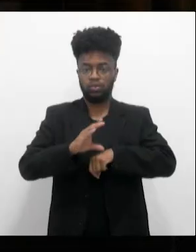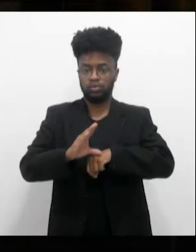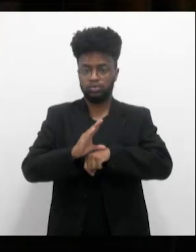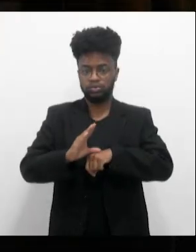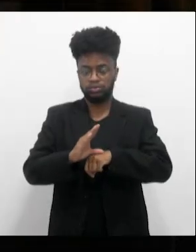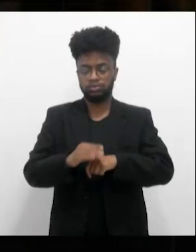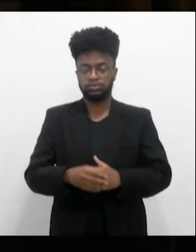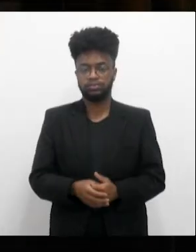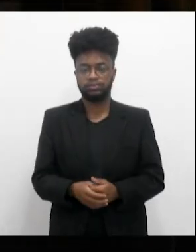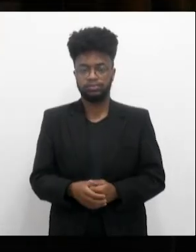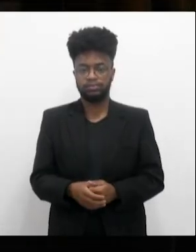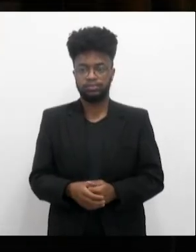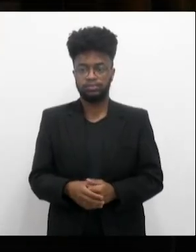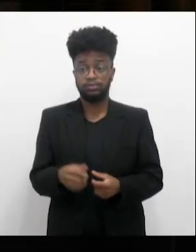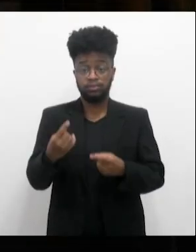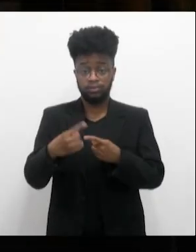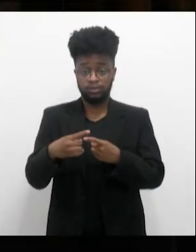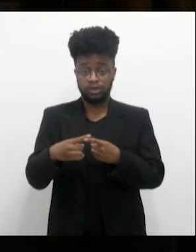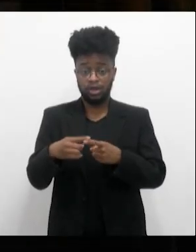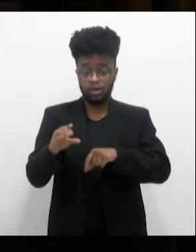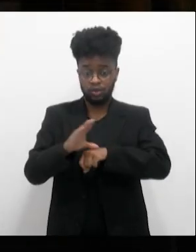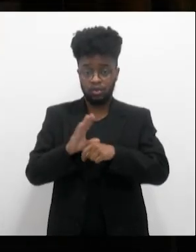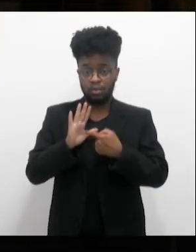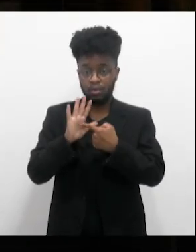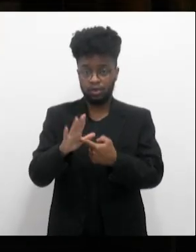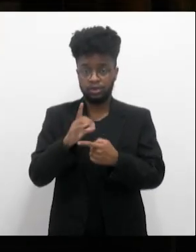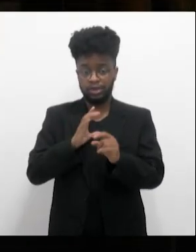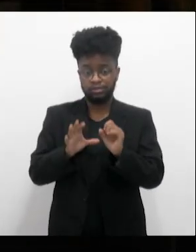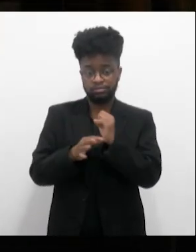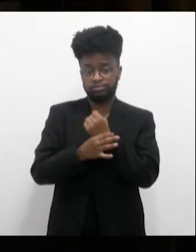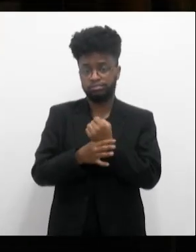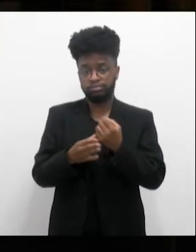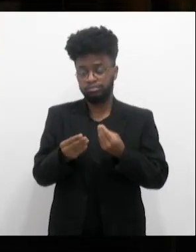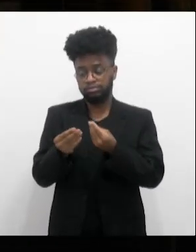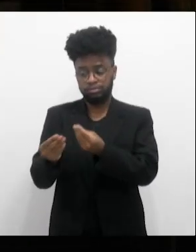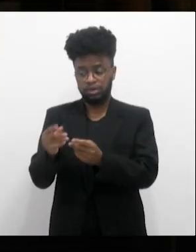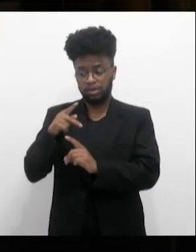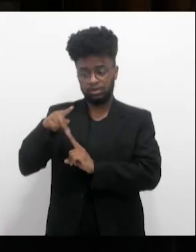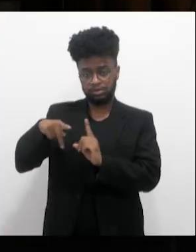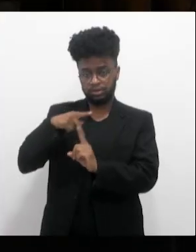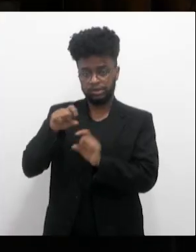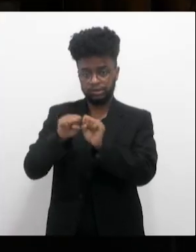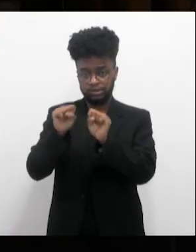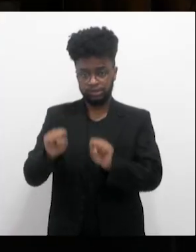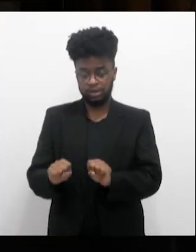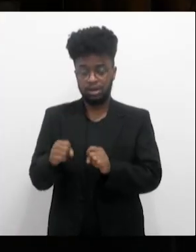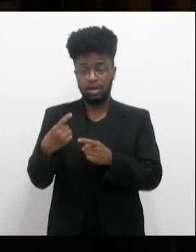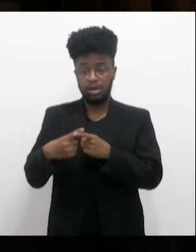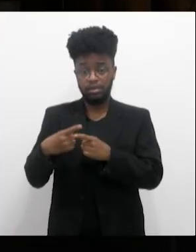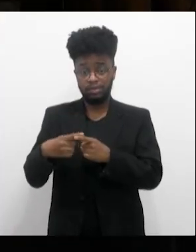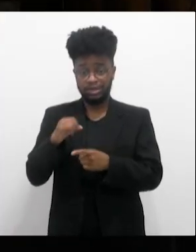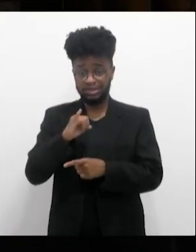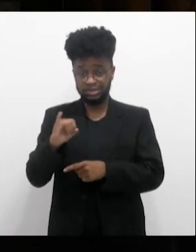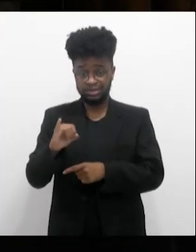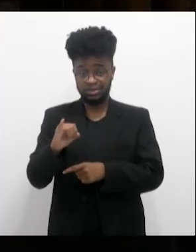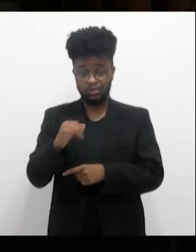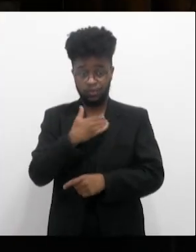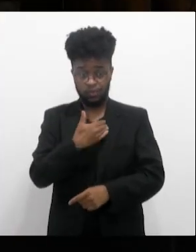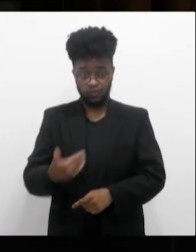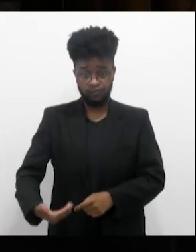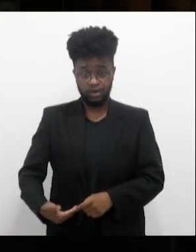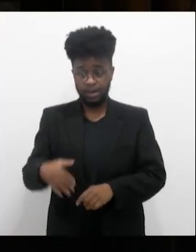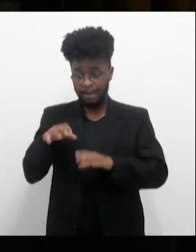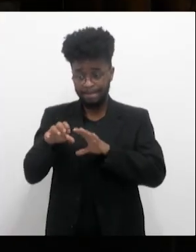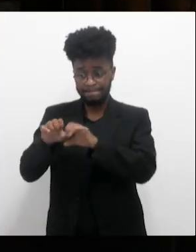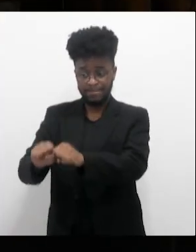dá como porto seguro o sistema previdenciário, porque senão os governos metem